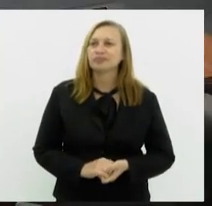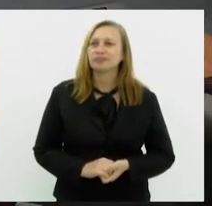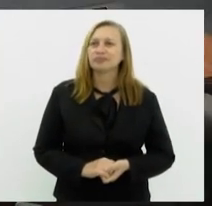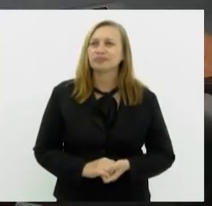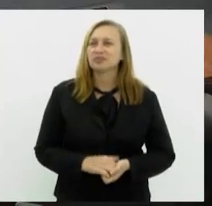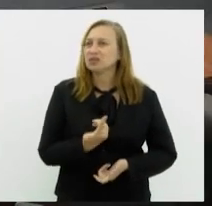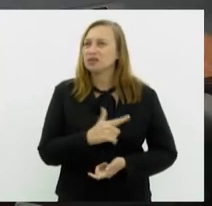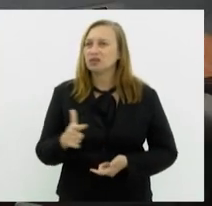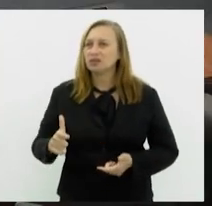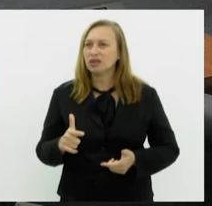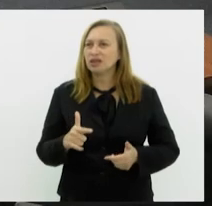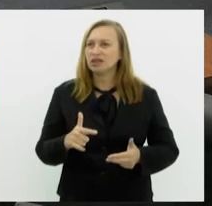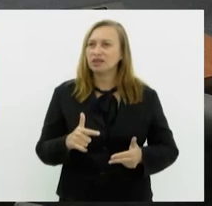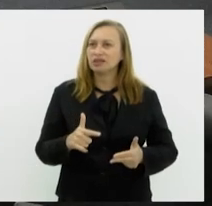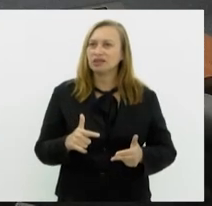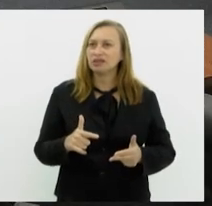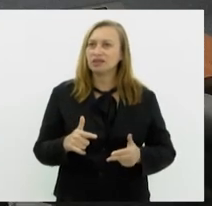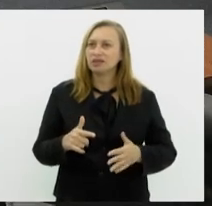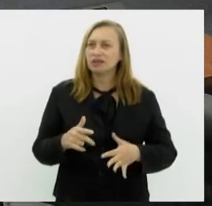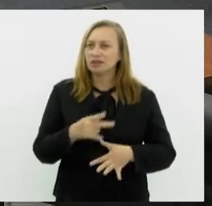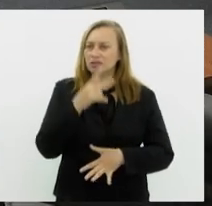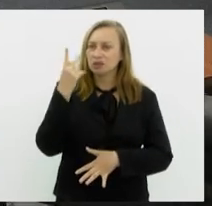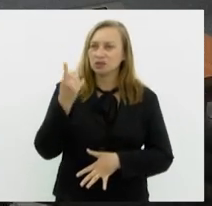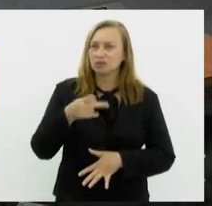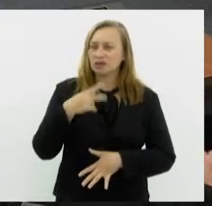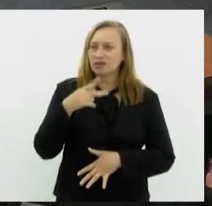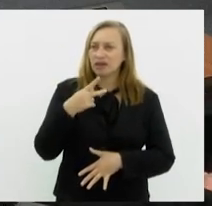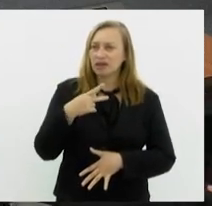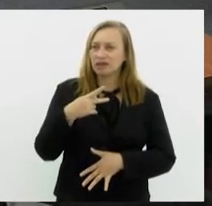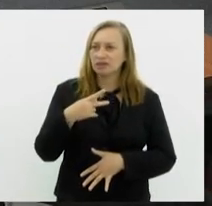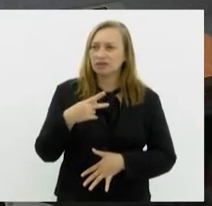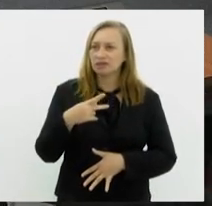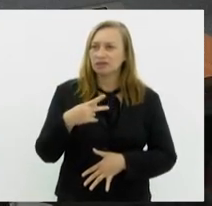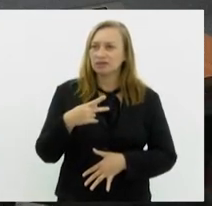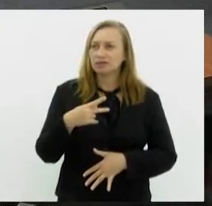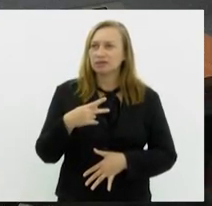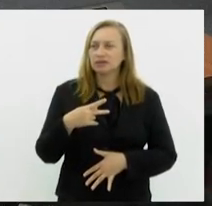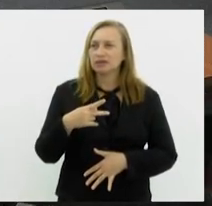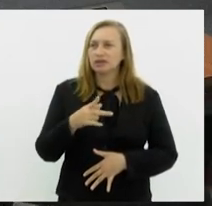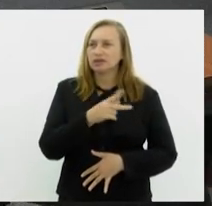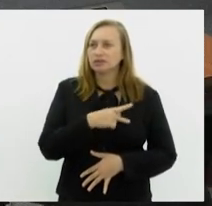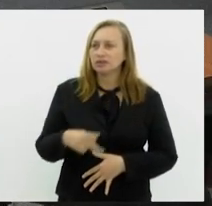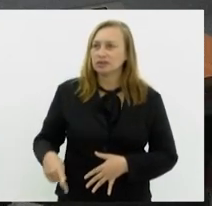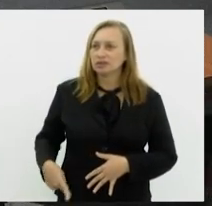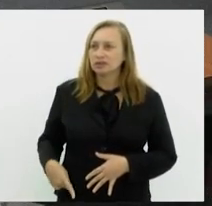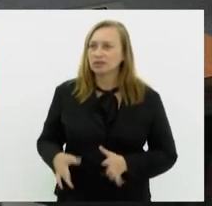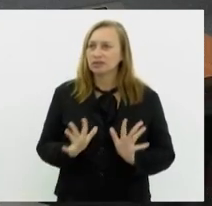E não havendo mais oradores inscritos, a presidência declara